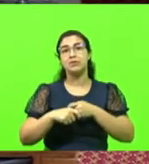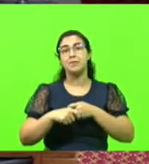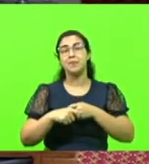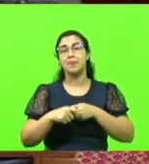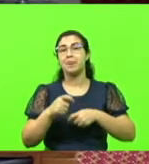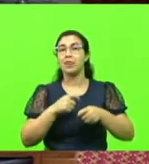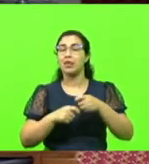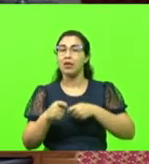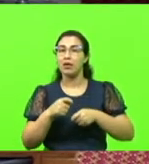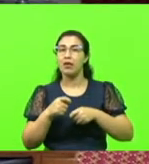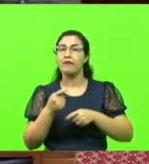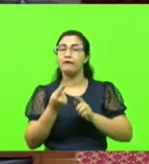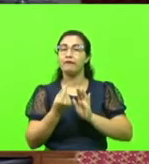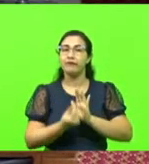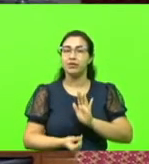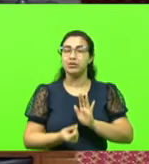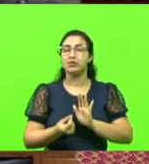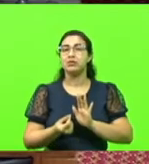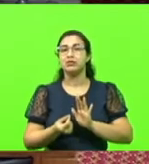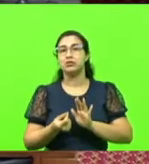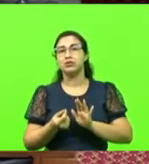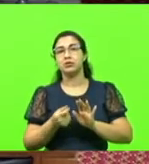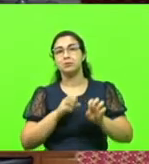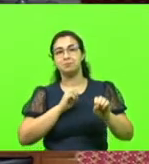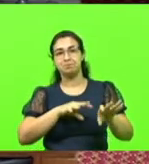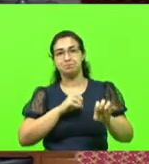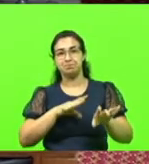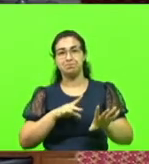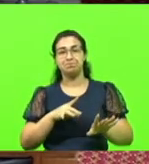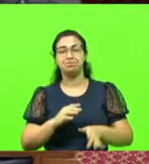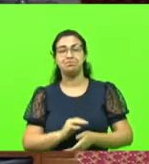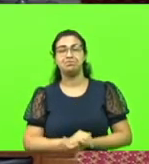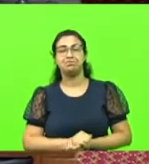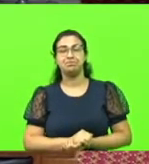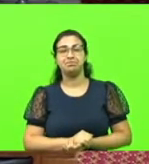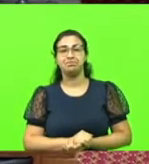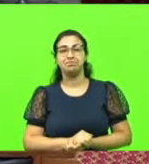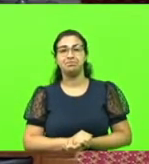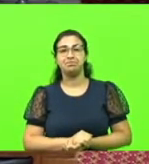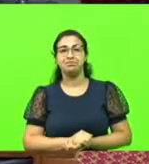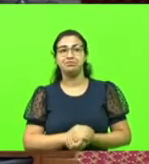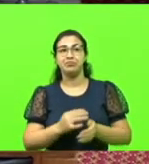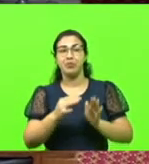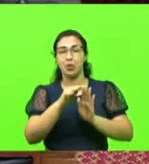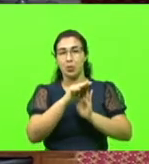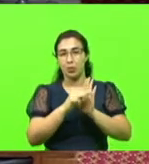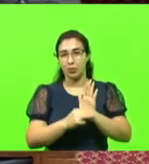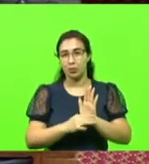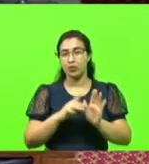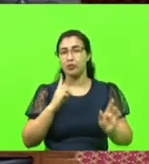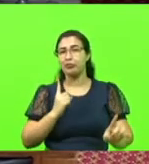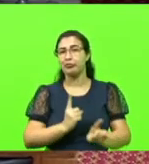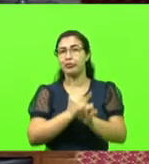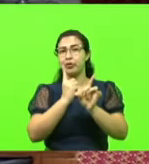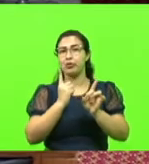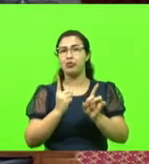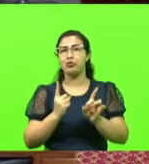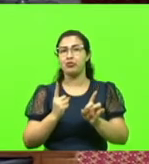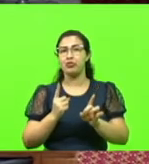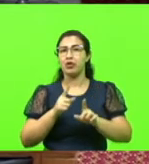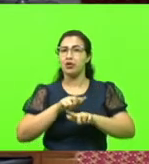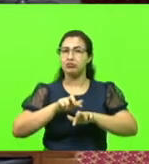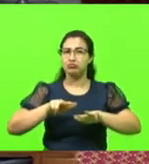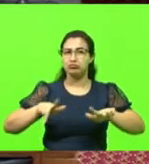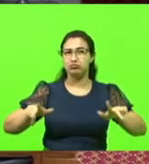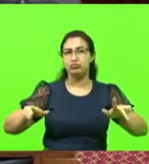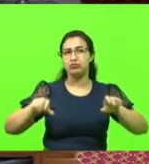econômico, financeiro e didático disciplinar. Este é o modelo, aliás, que encontramos replicado por todo o